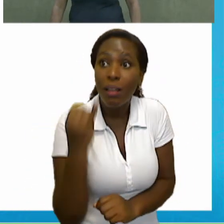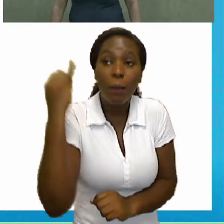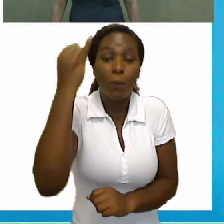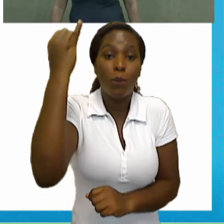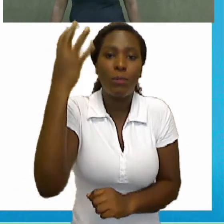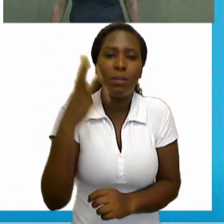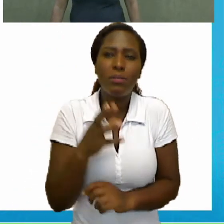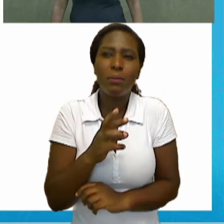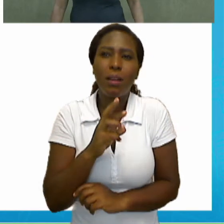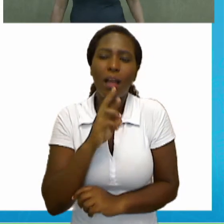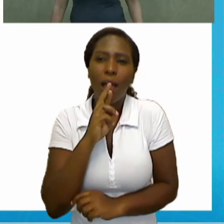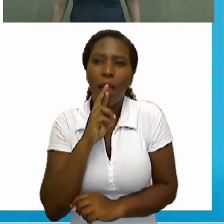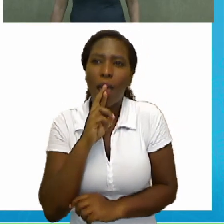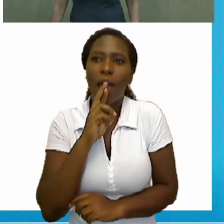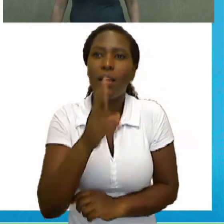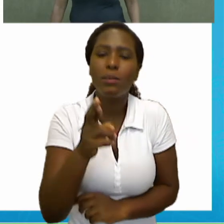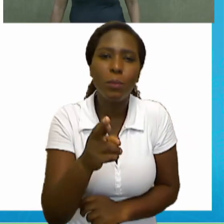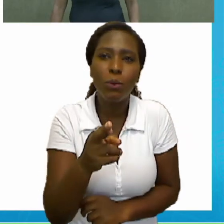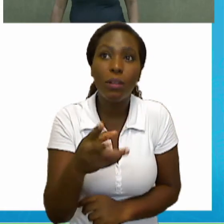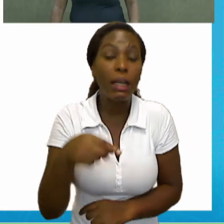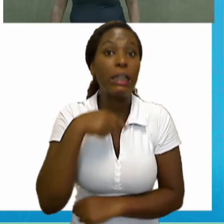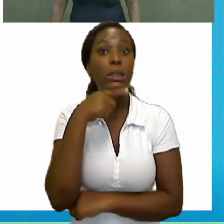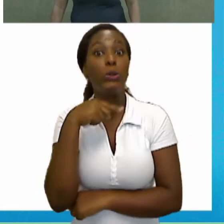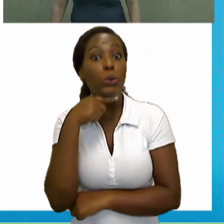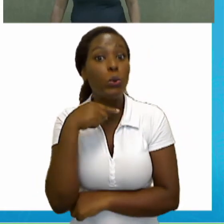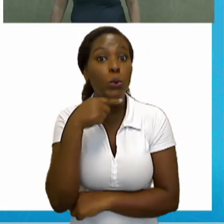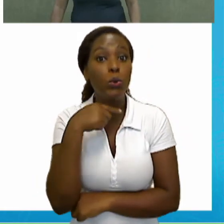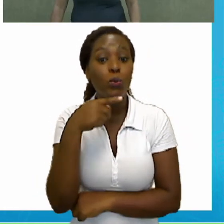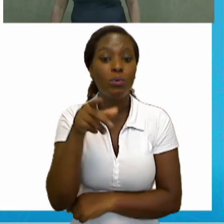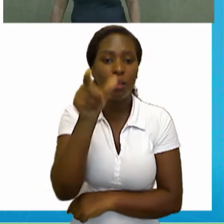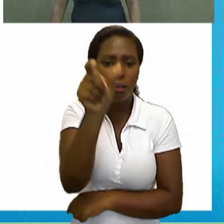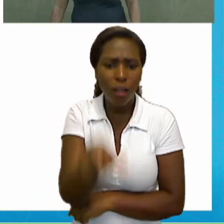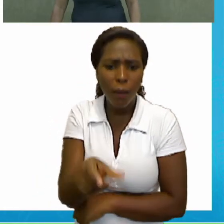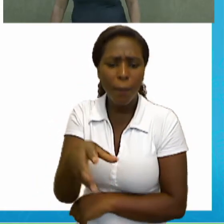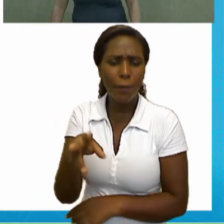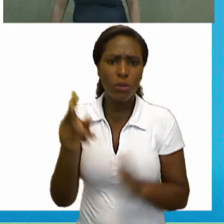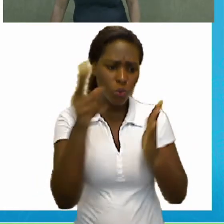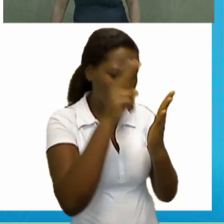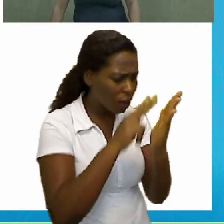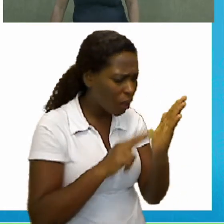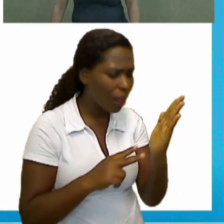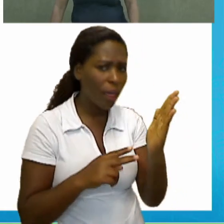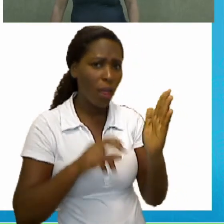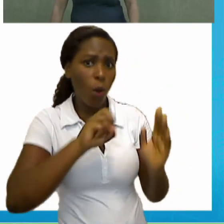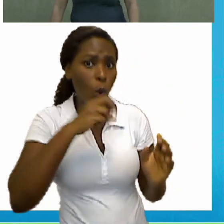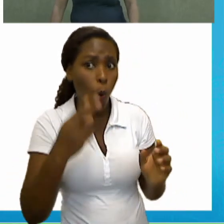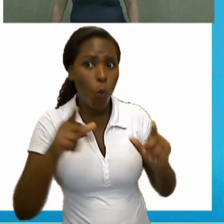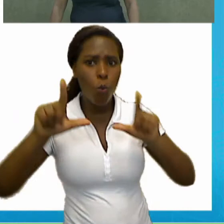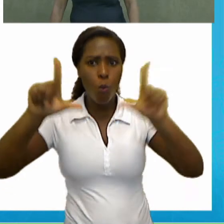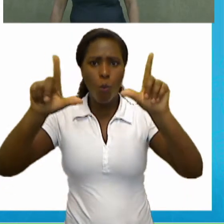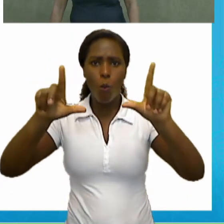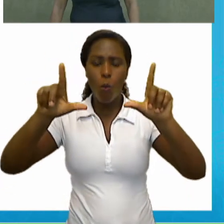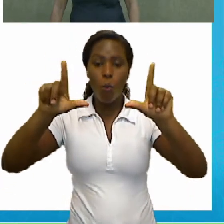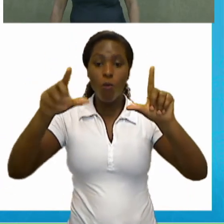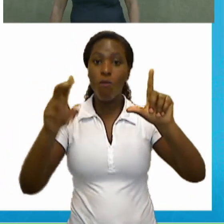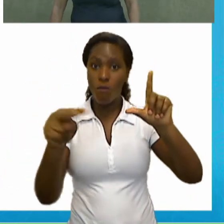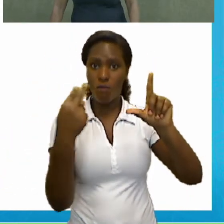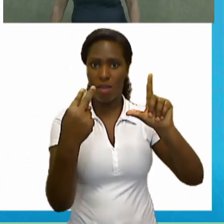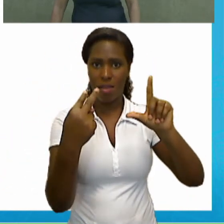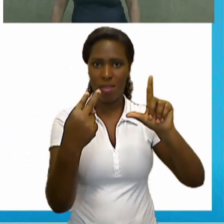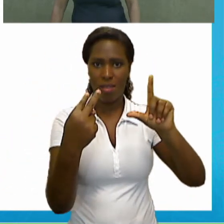de resumo ou onde as palavras-chave serão apontadas. Corpo do